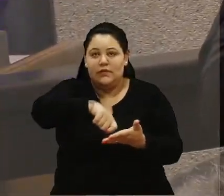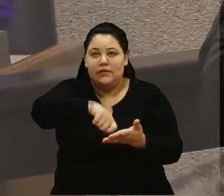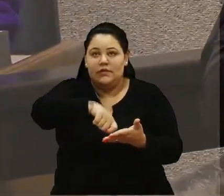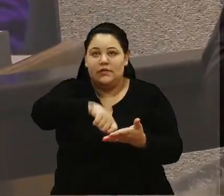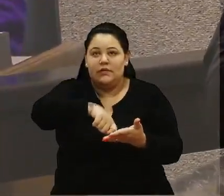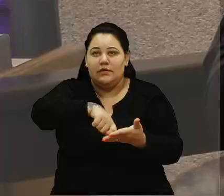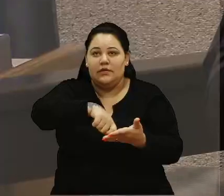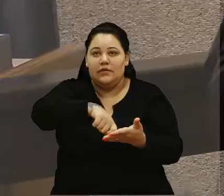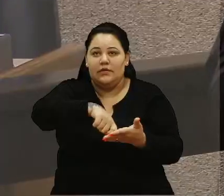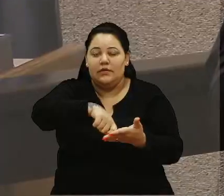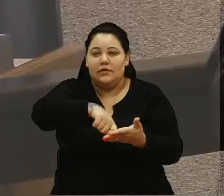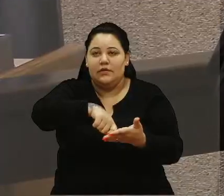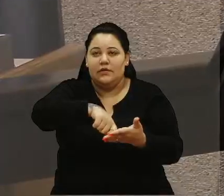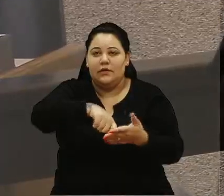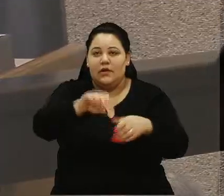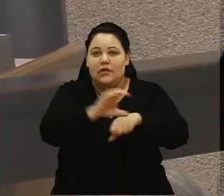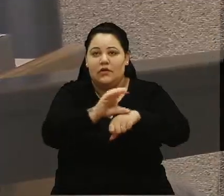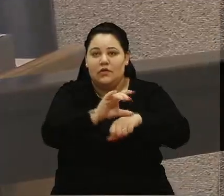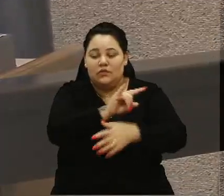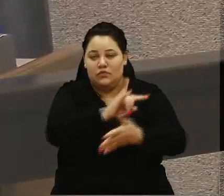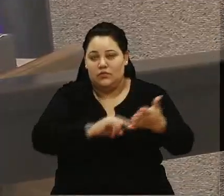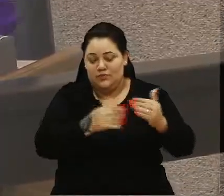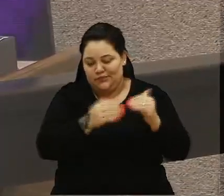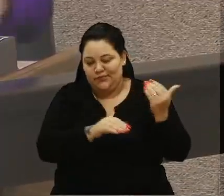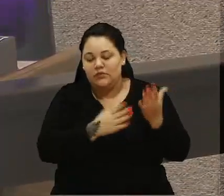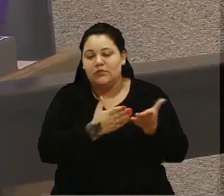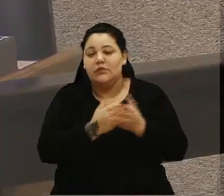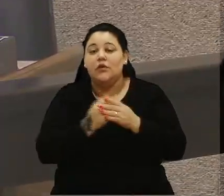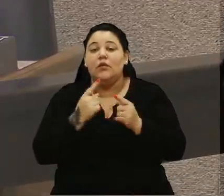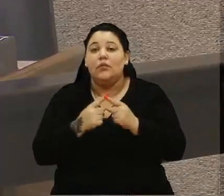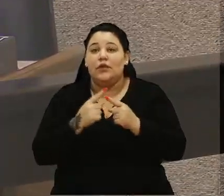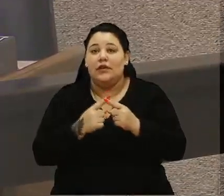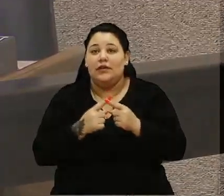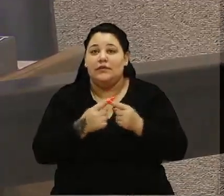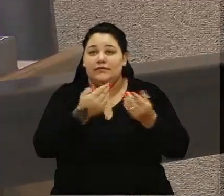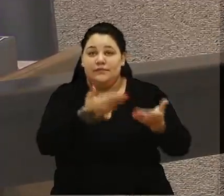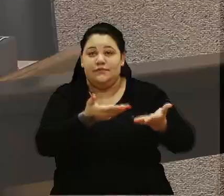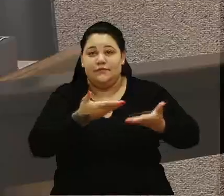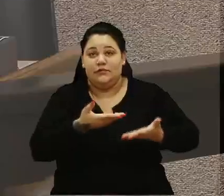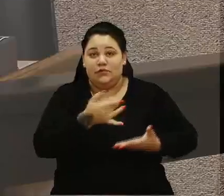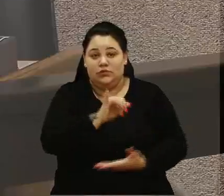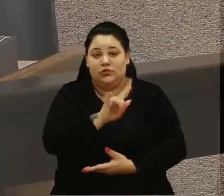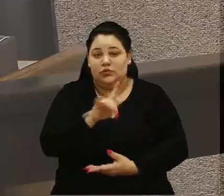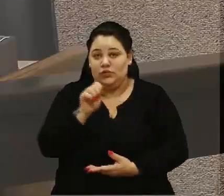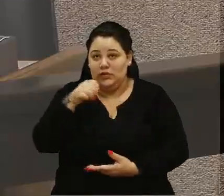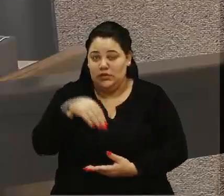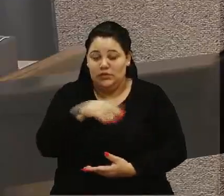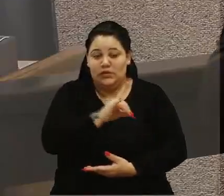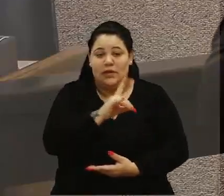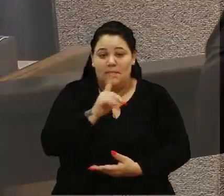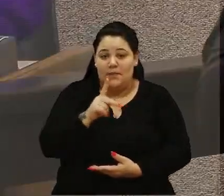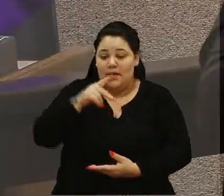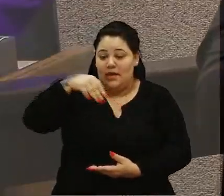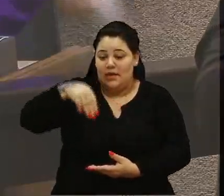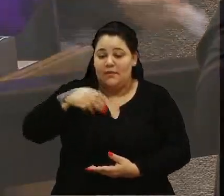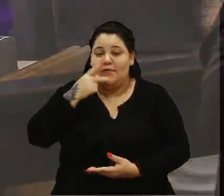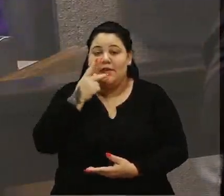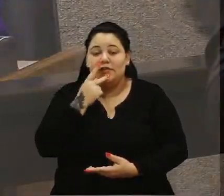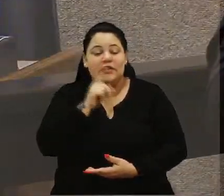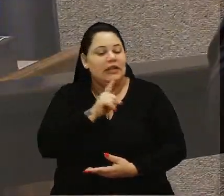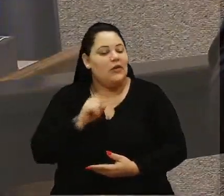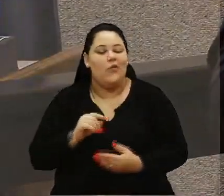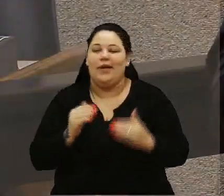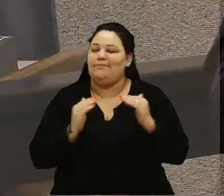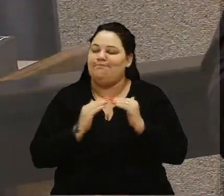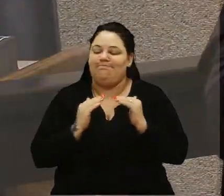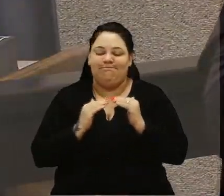inconstitucionalidade, realmente porque veio o embasamento do IGAN e do DPM dizendo que era inconstitucional,